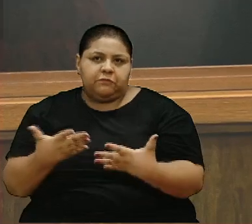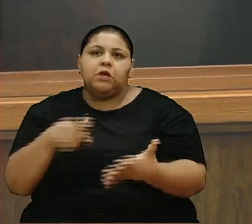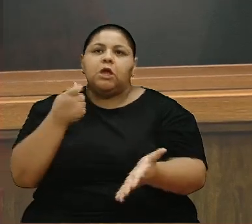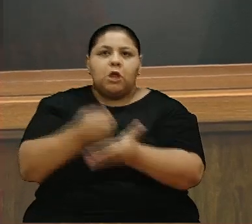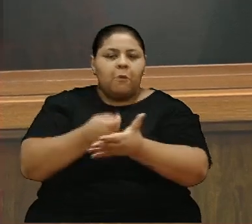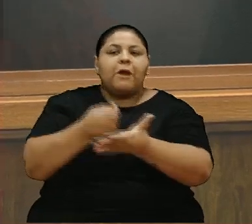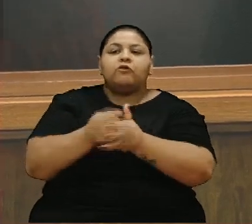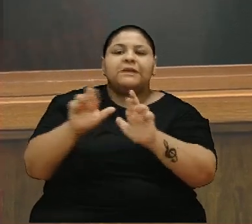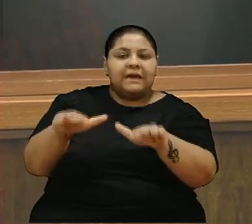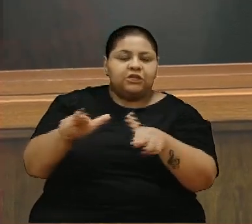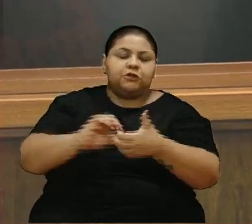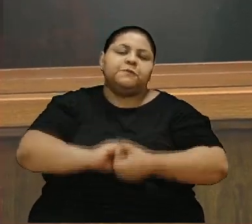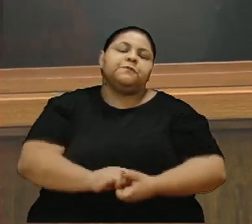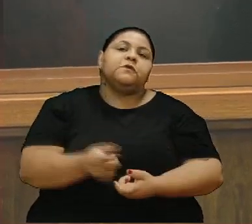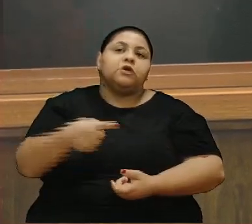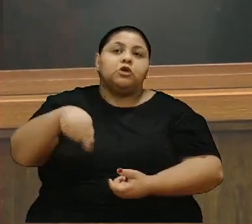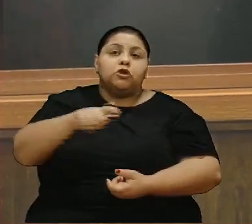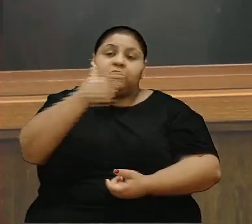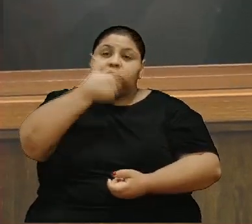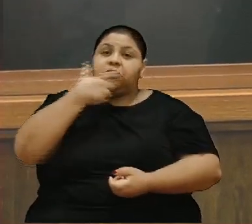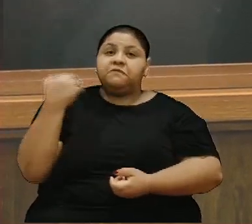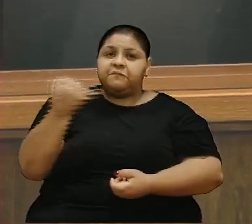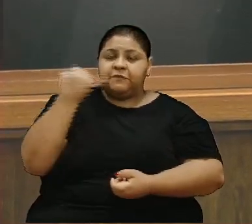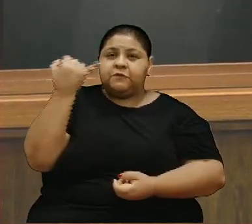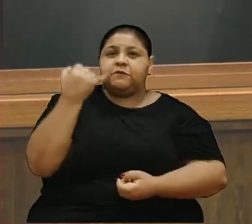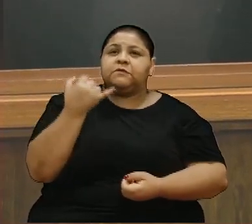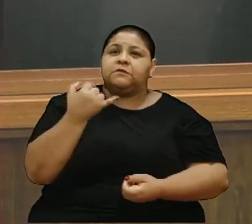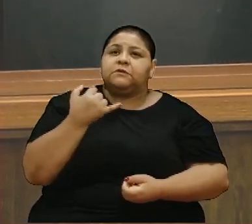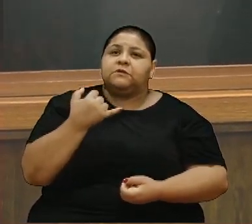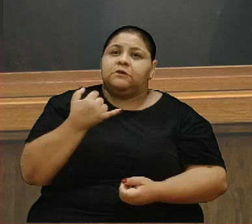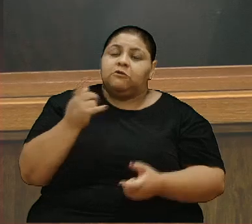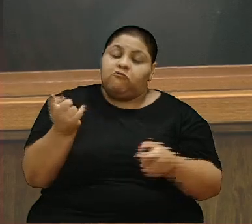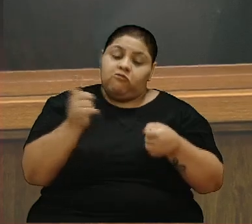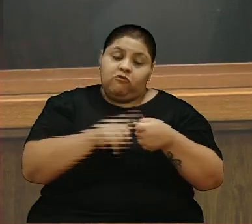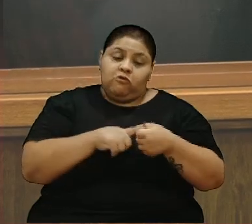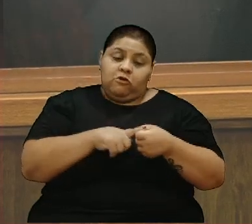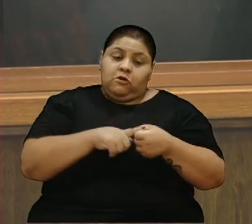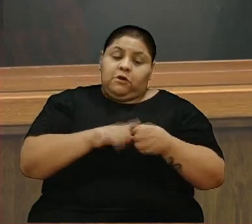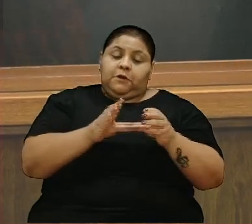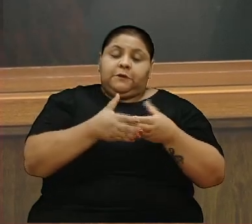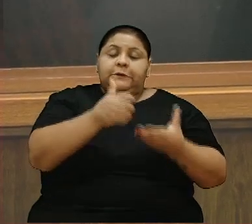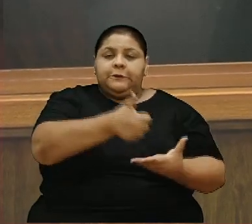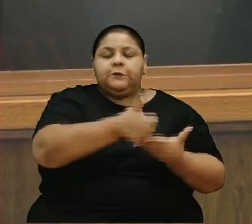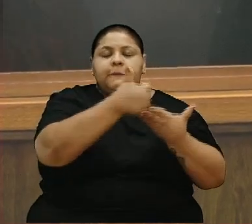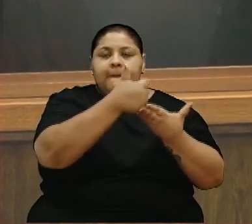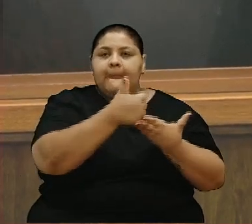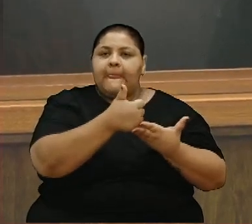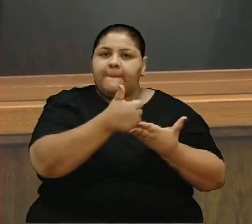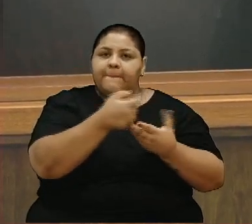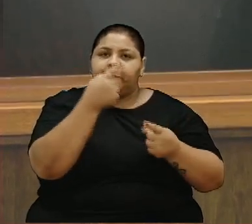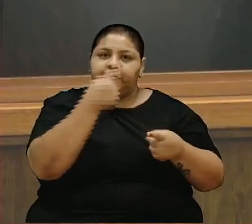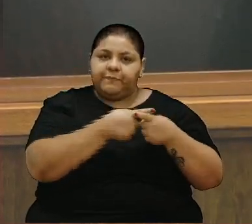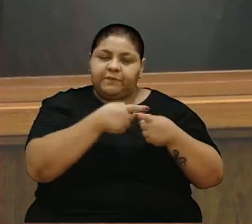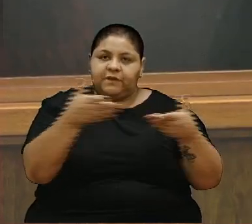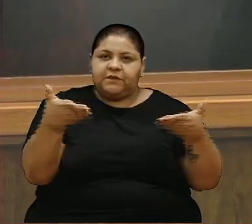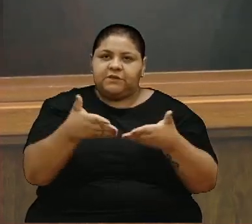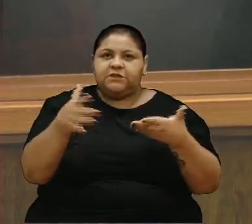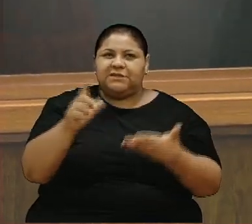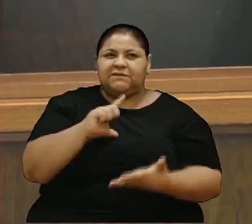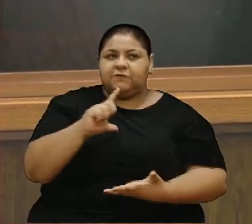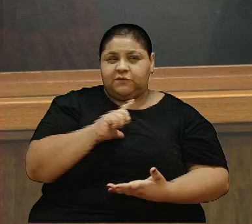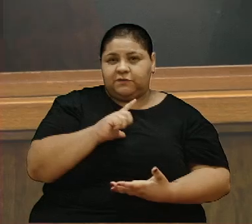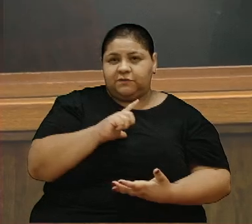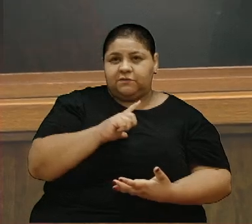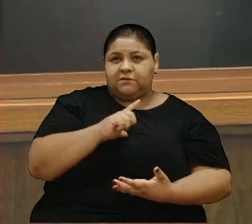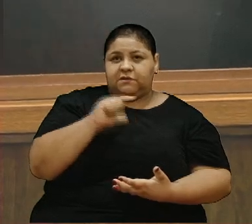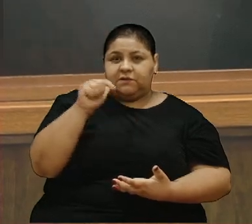luta da região. Nós achamos importante reativar essa frente, porque, embora já tenha tido